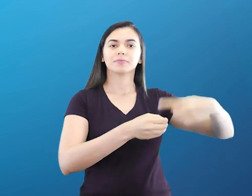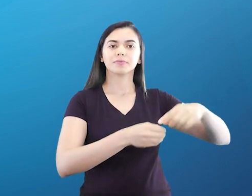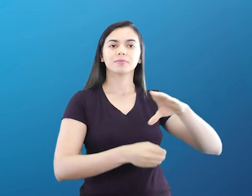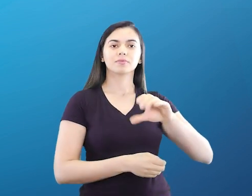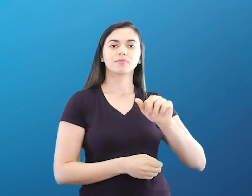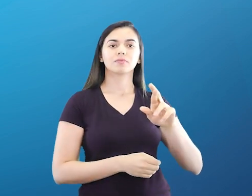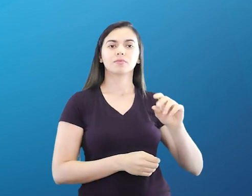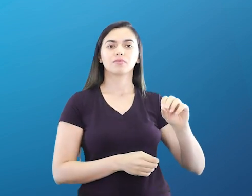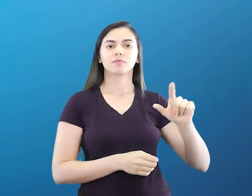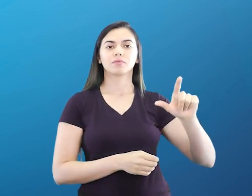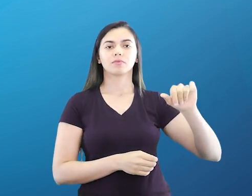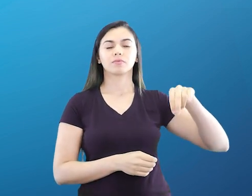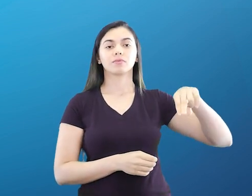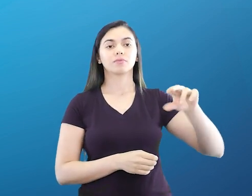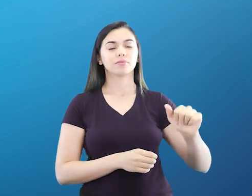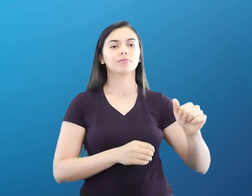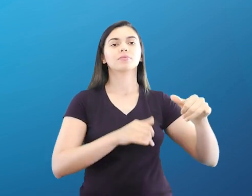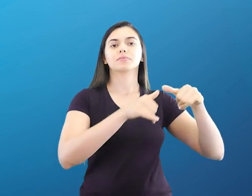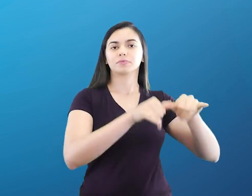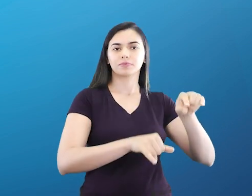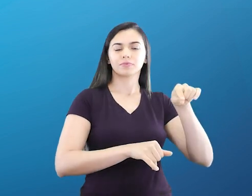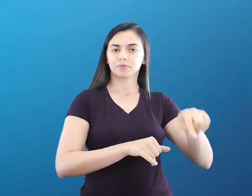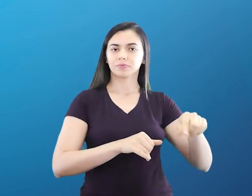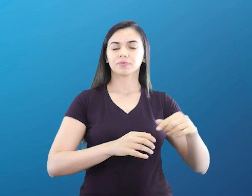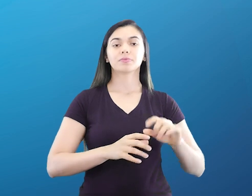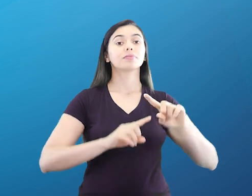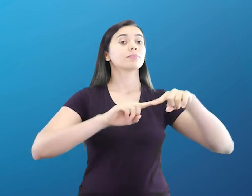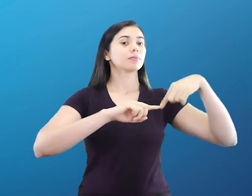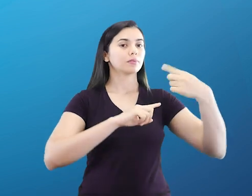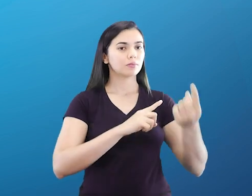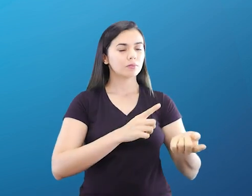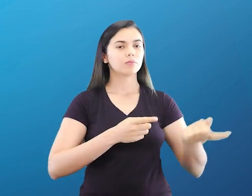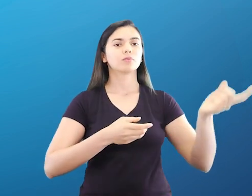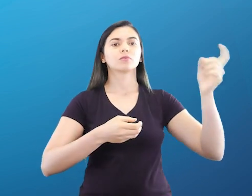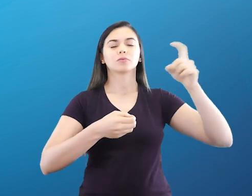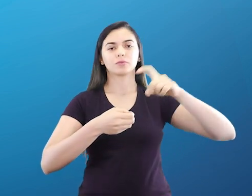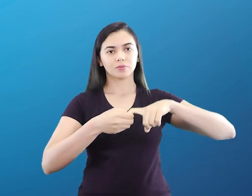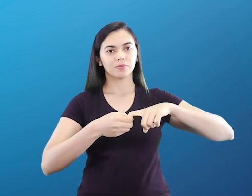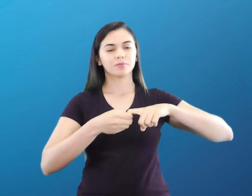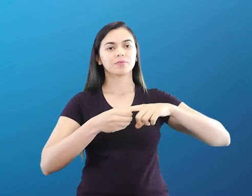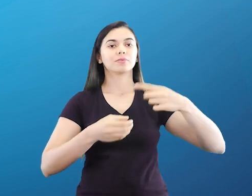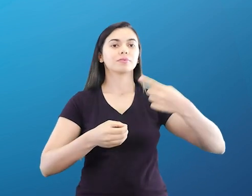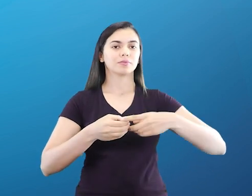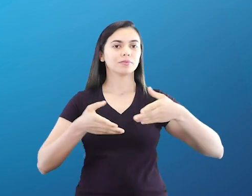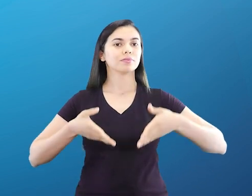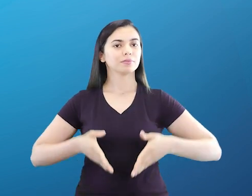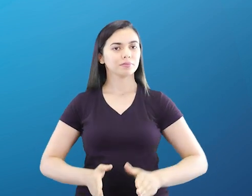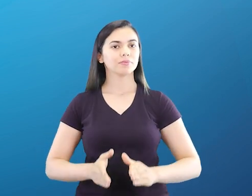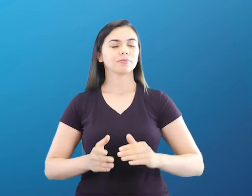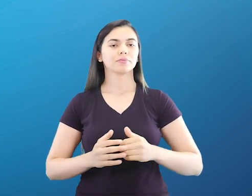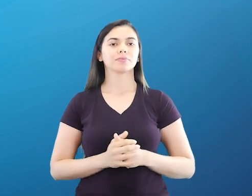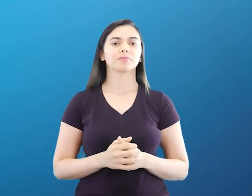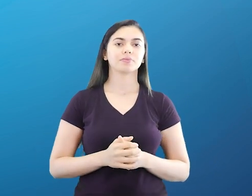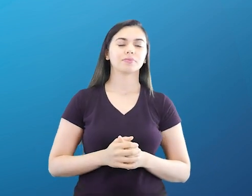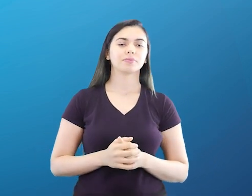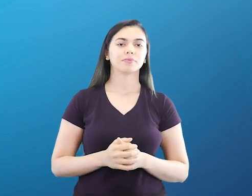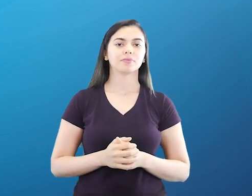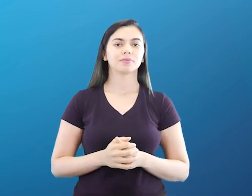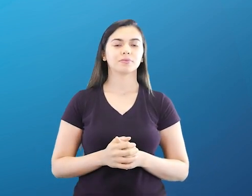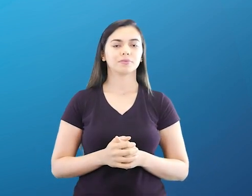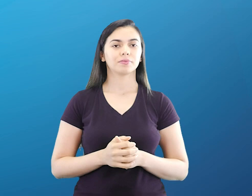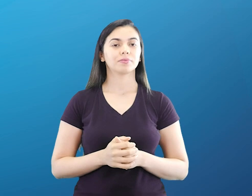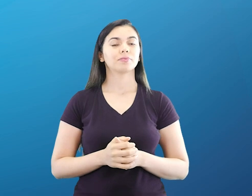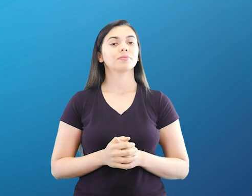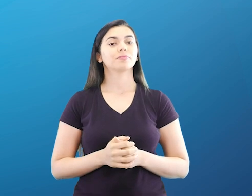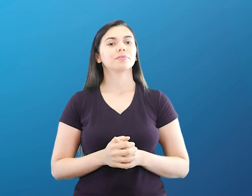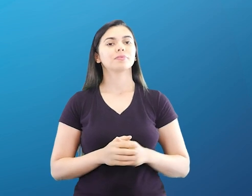tá? E lá permaneceu durante alguns anos, retornando para a cidade natal, para a sua cidade natal, que